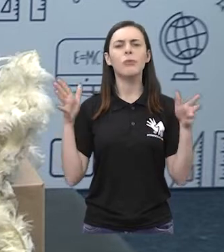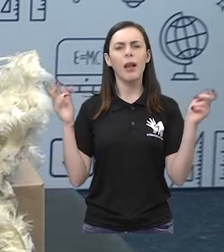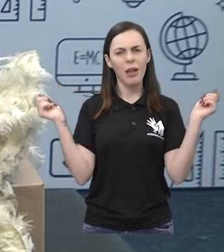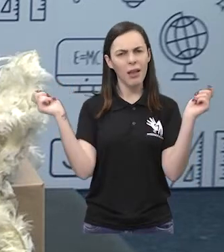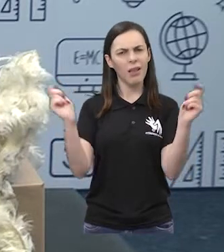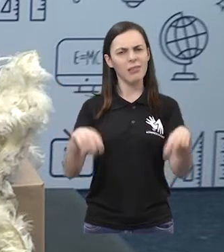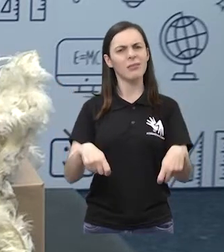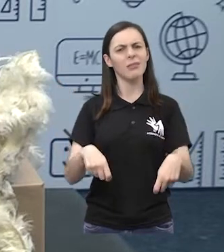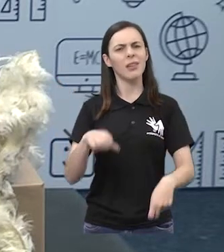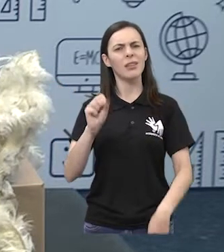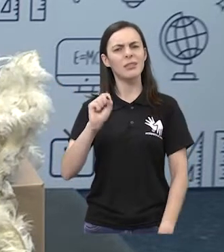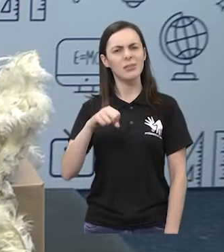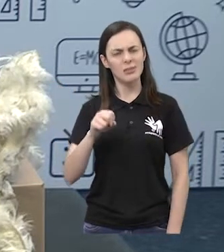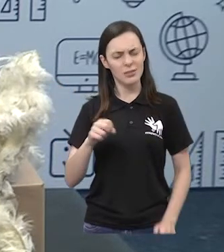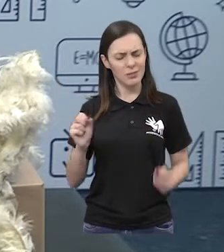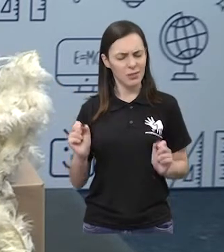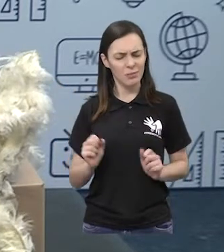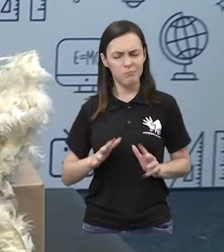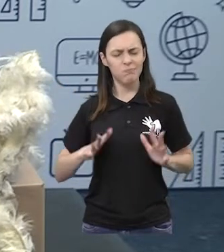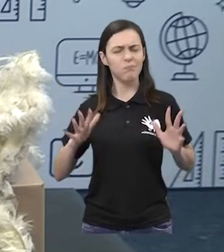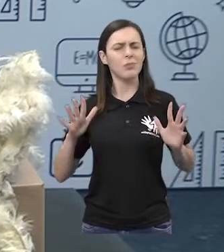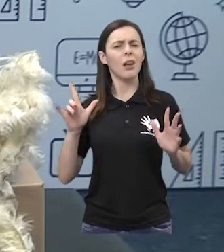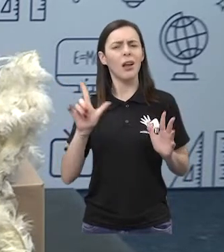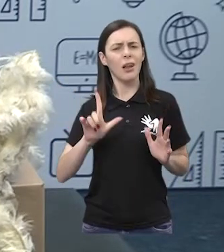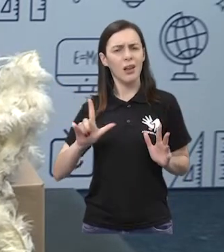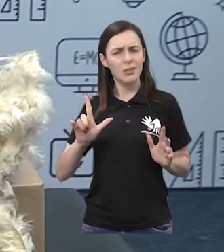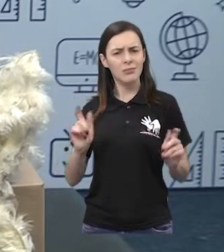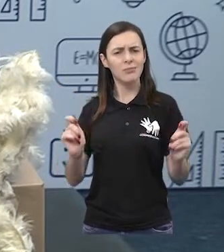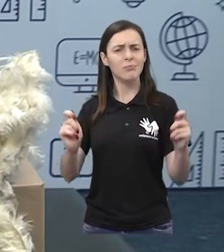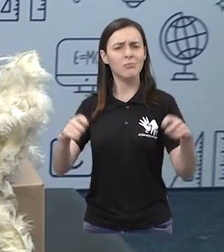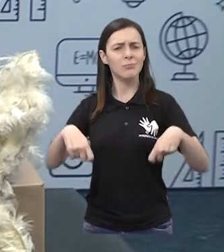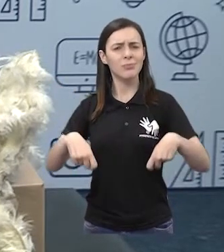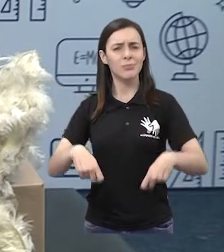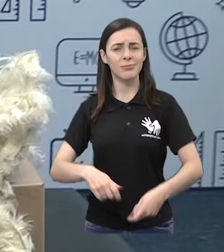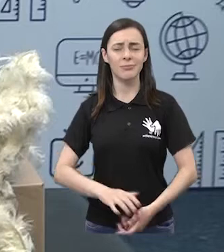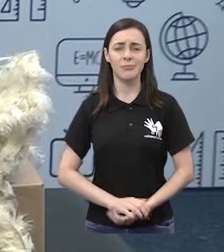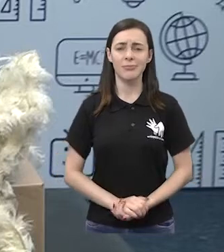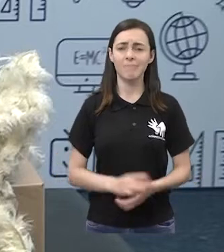é possível e que a magia sim na